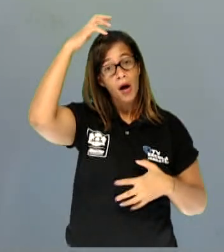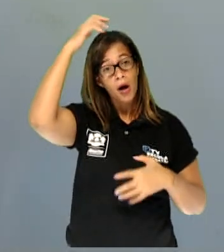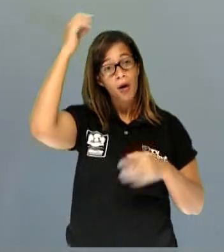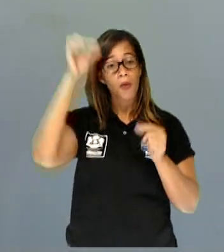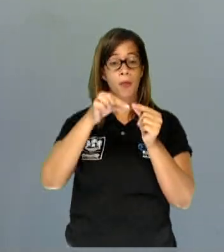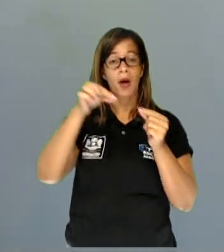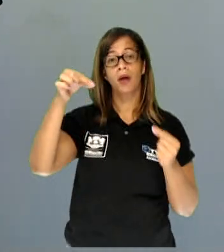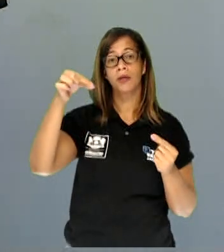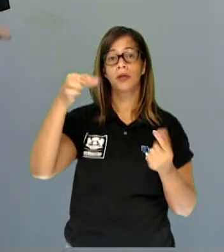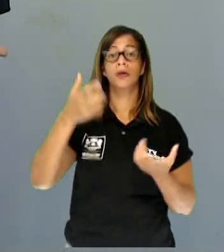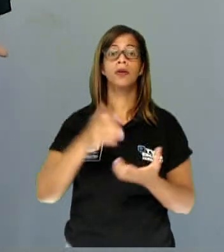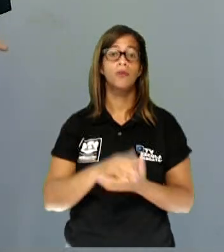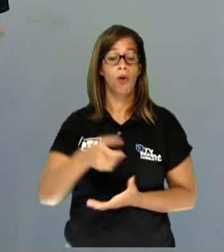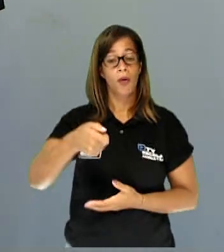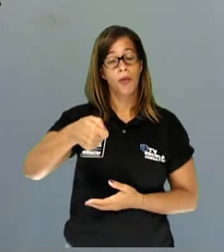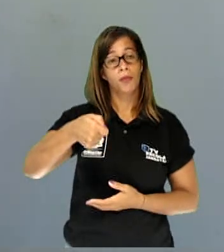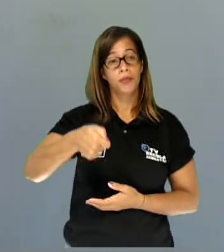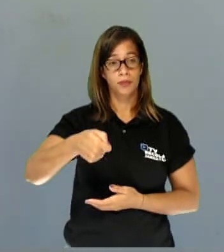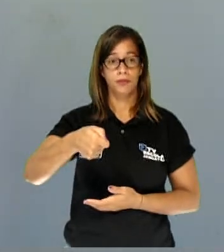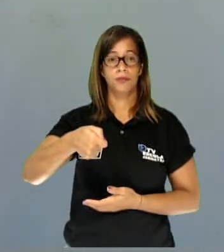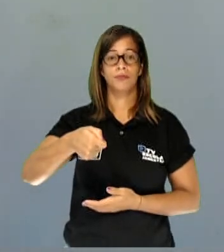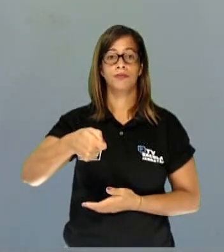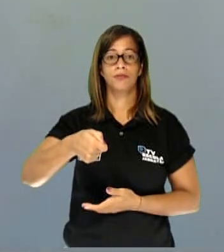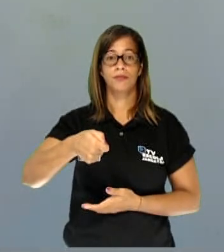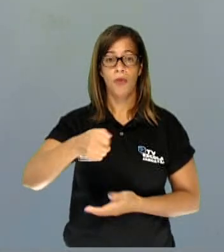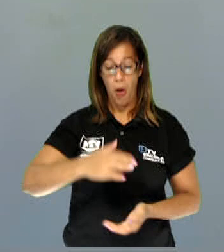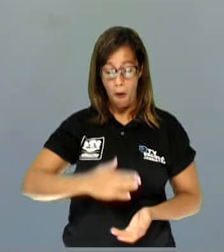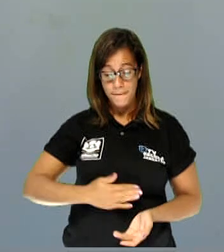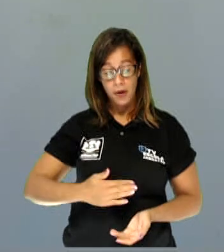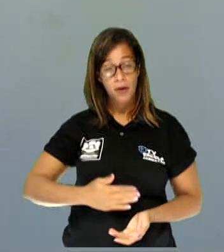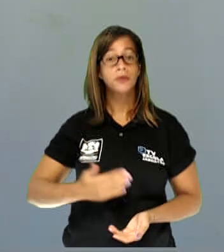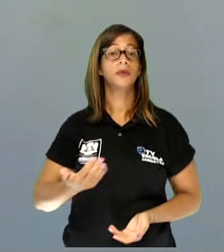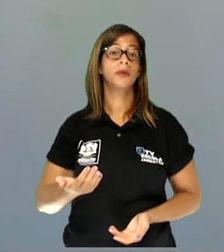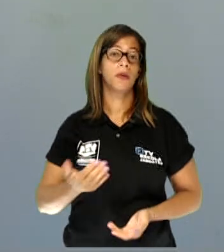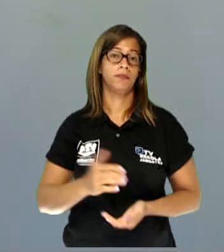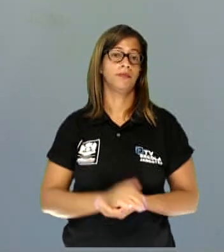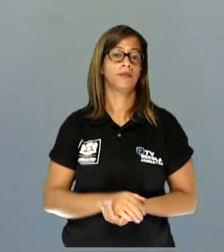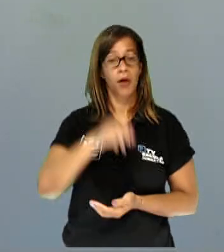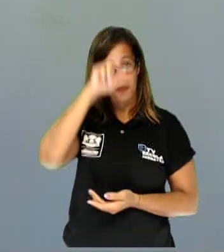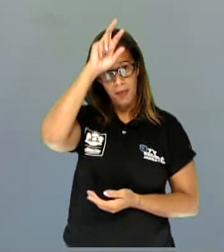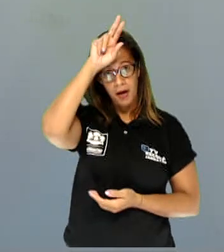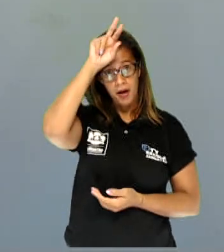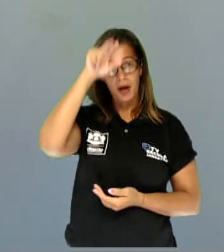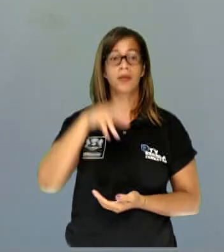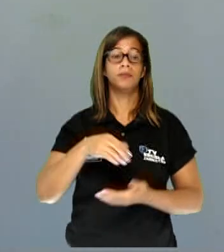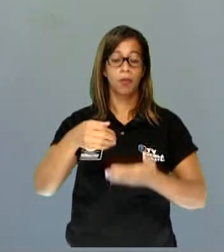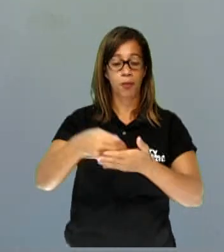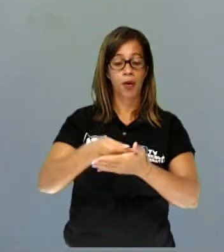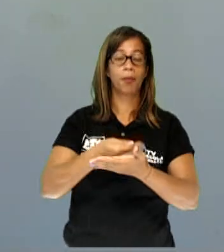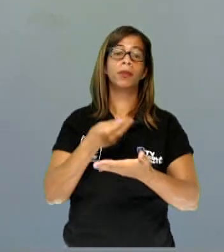palito, panela, barriga, barata